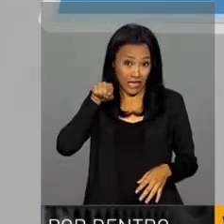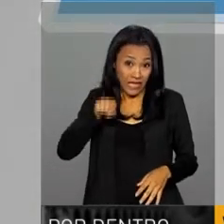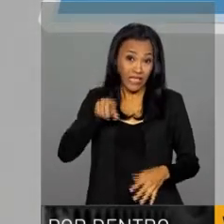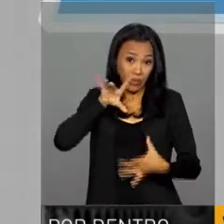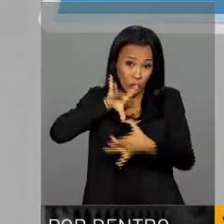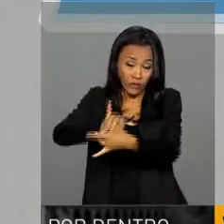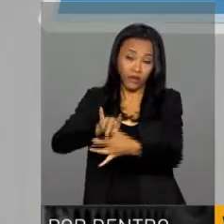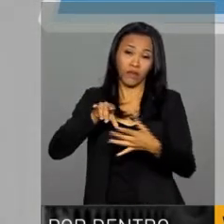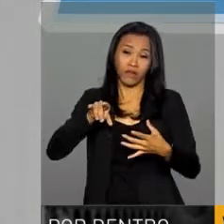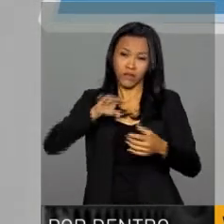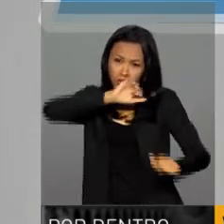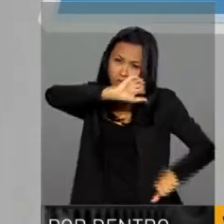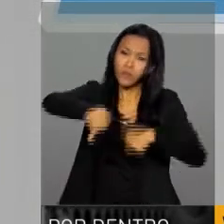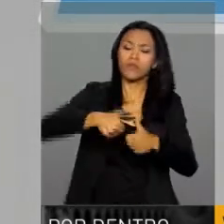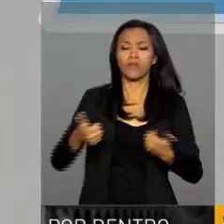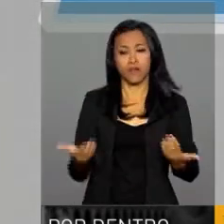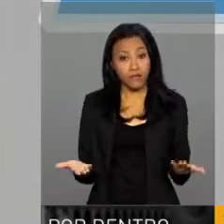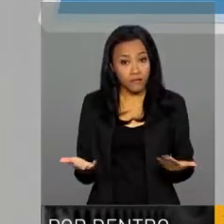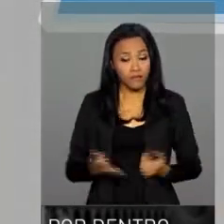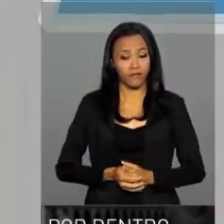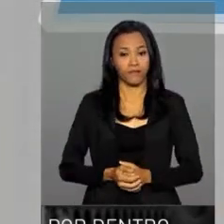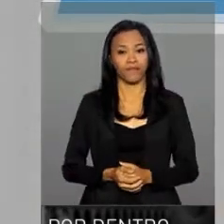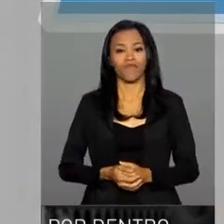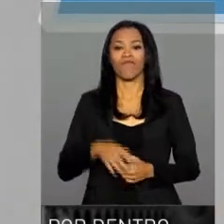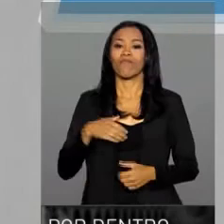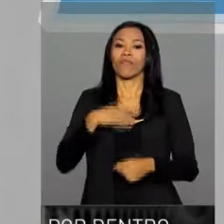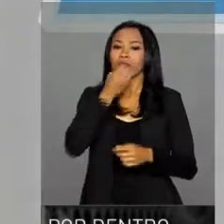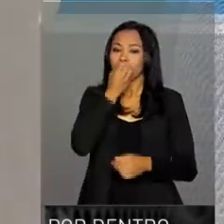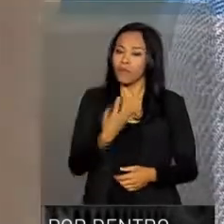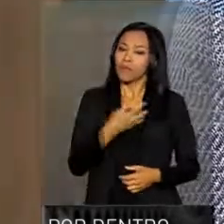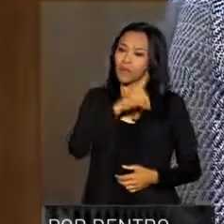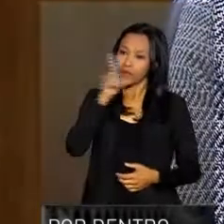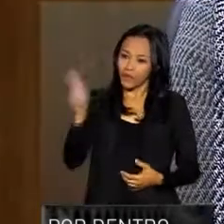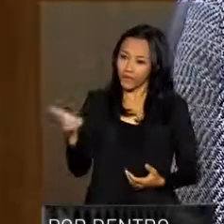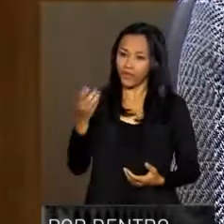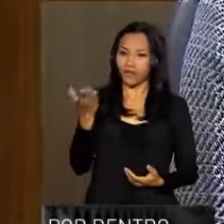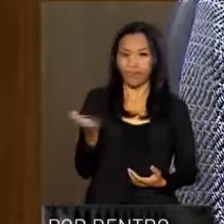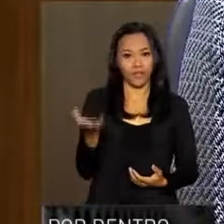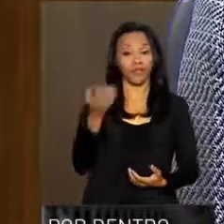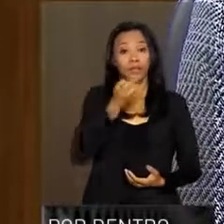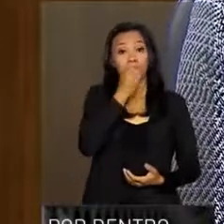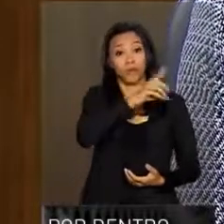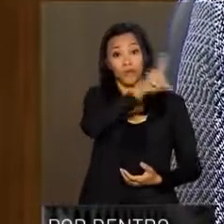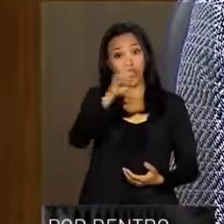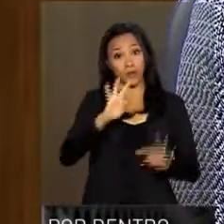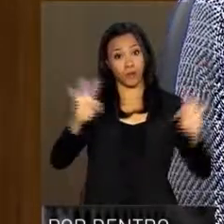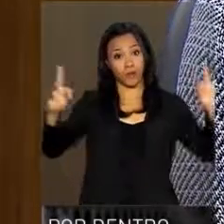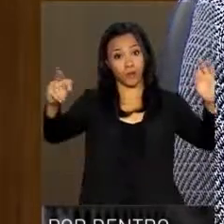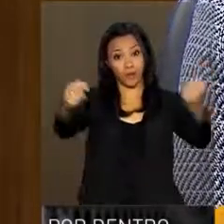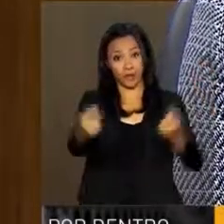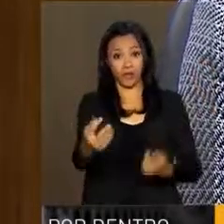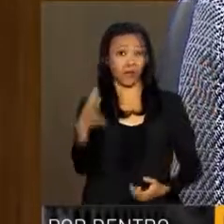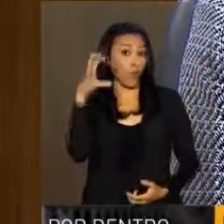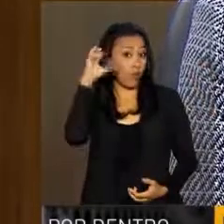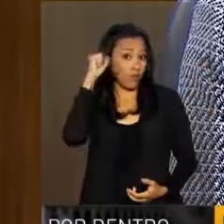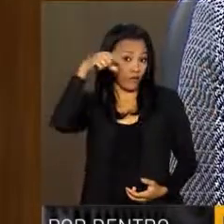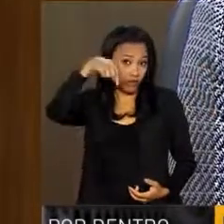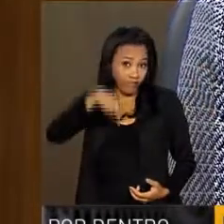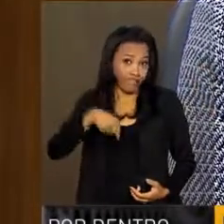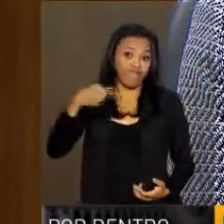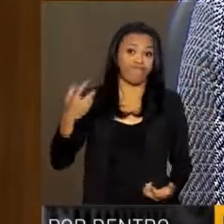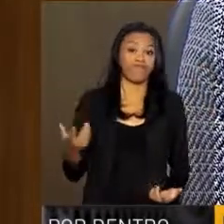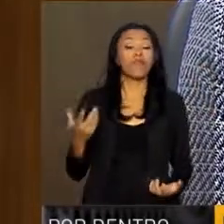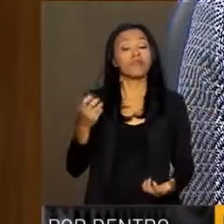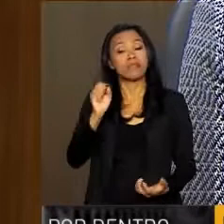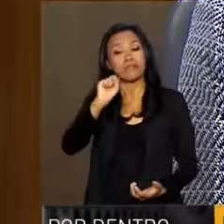dramática seja revertida bom dia ao ter bom dia você que está nos ouvindo também é nós acreditamos que sim nós estamos